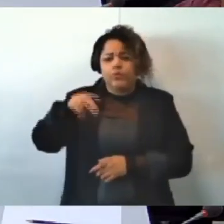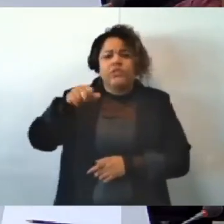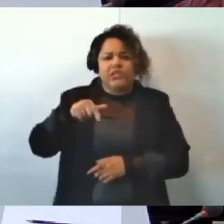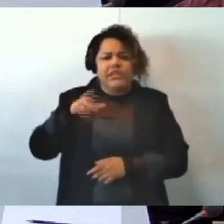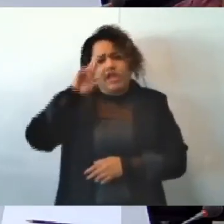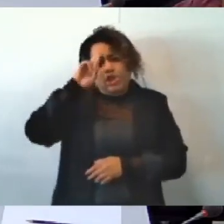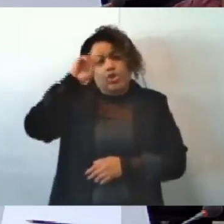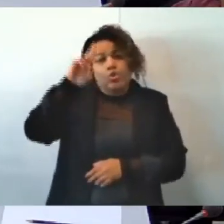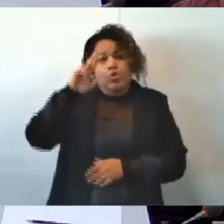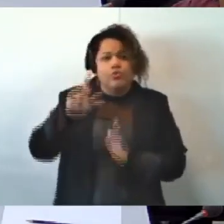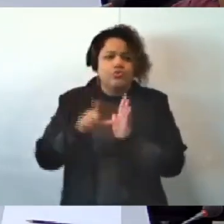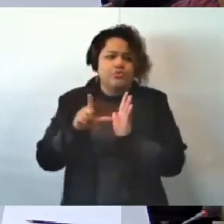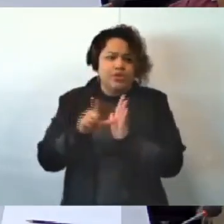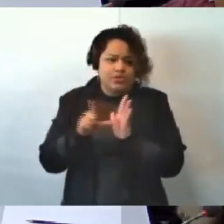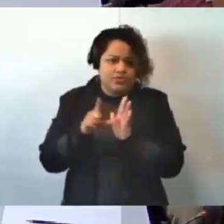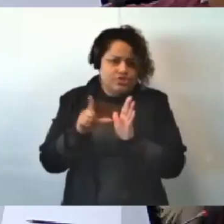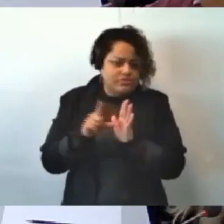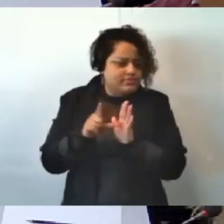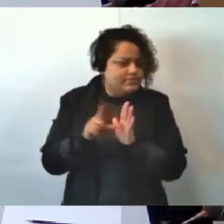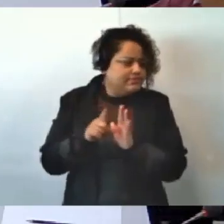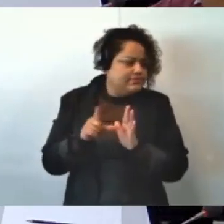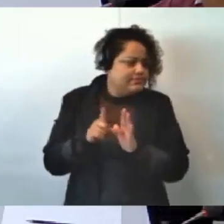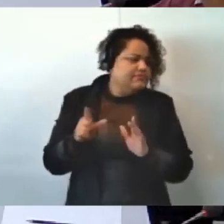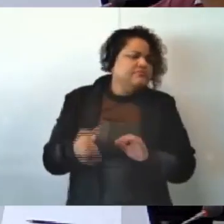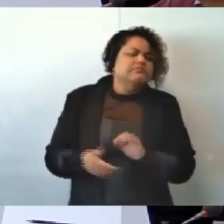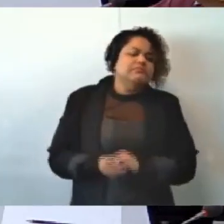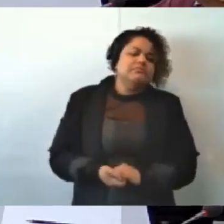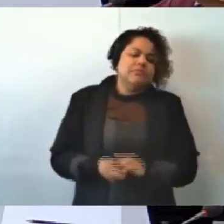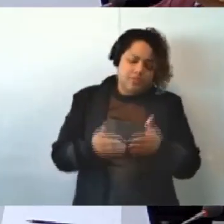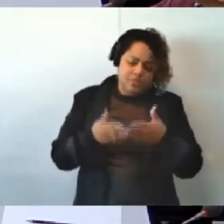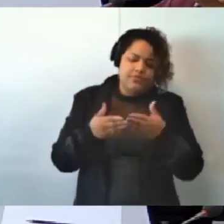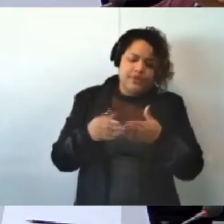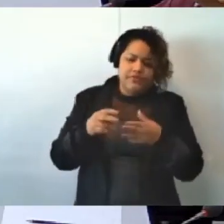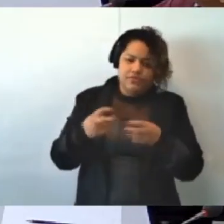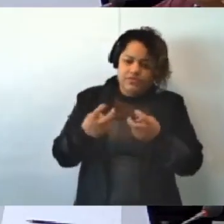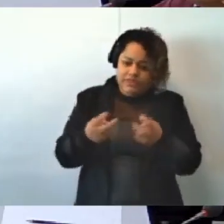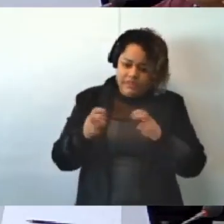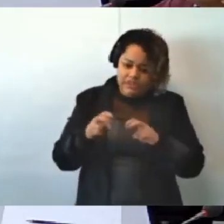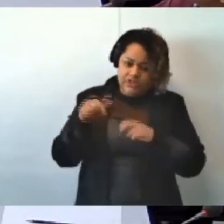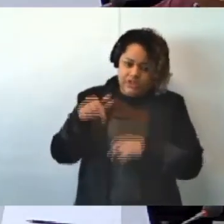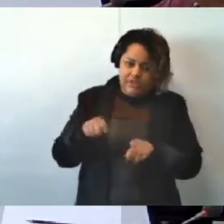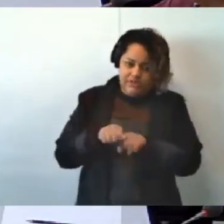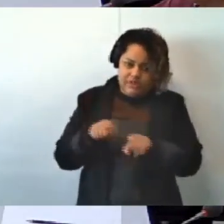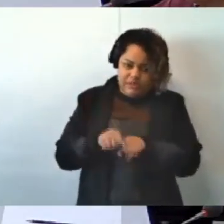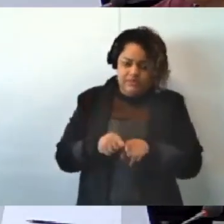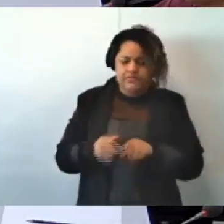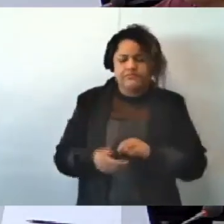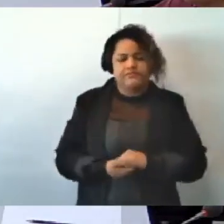também. Assente conosco aqui, por favor.